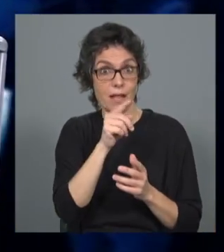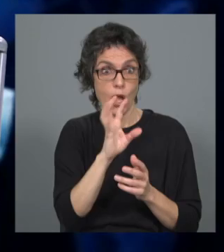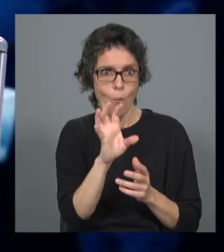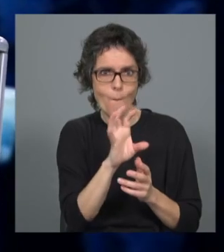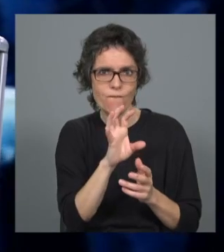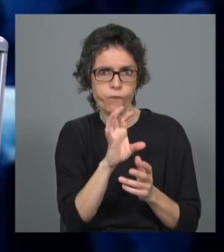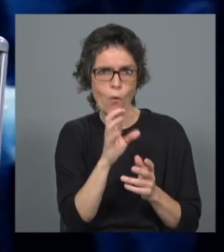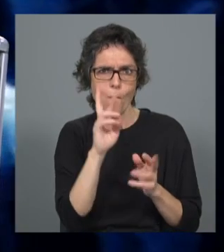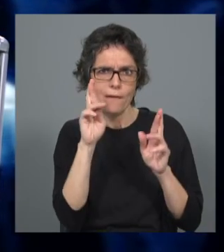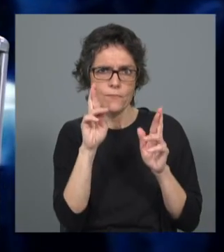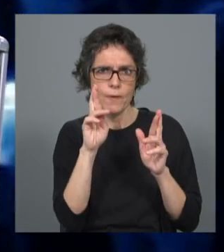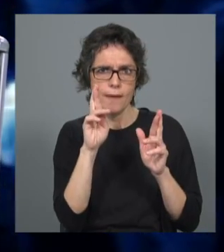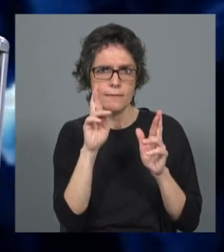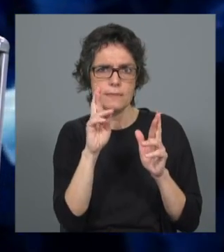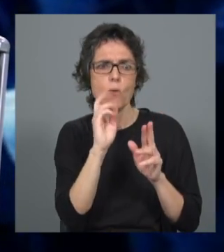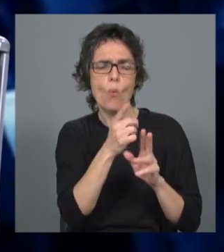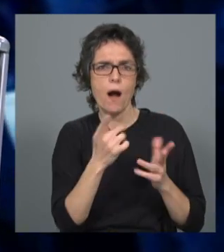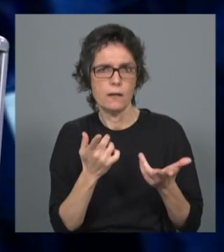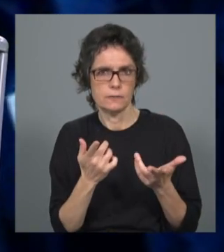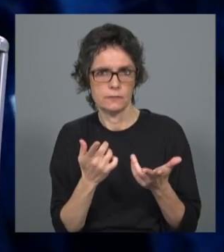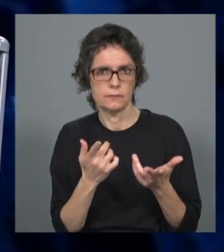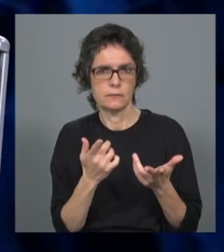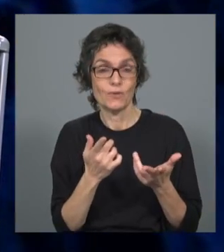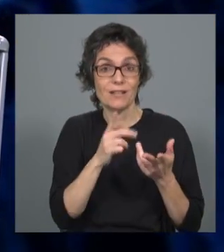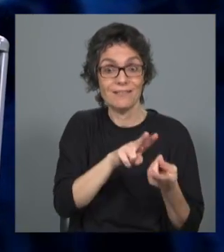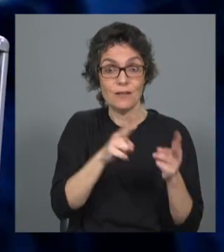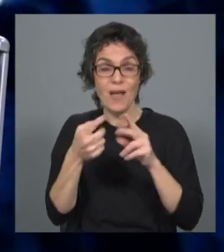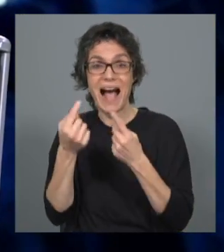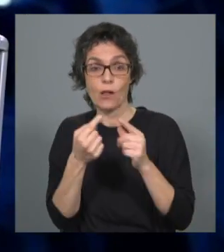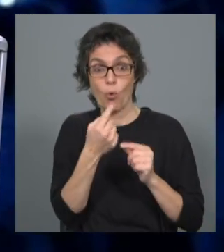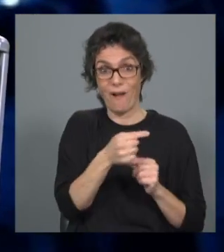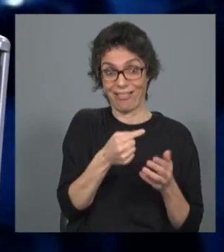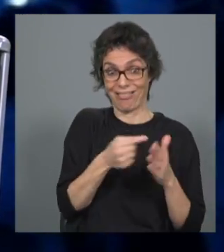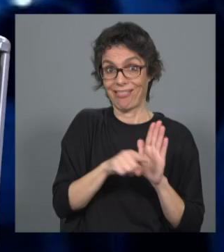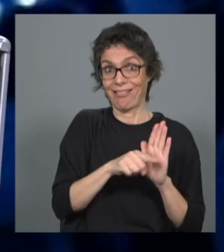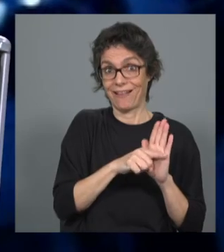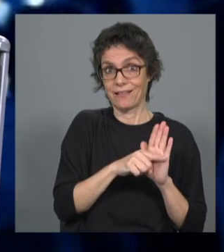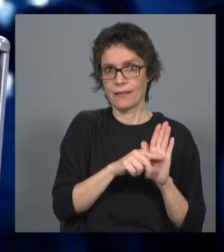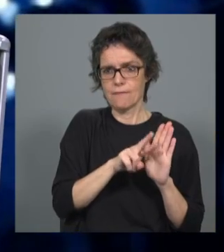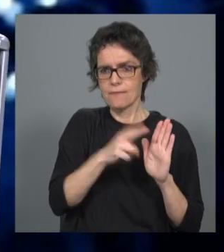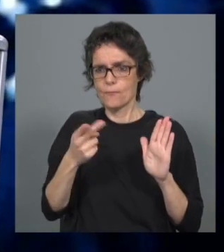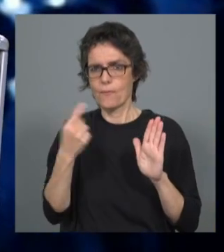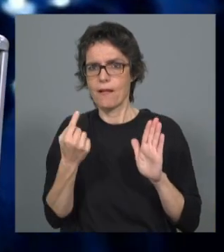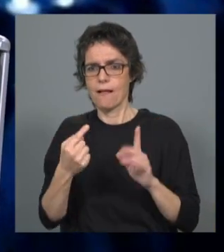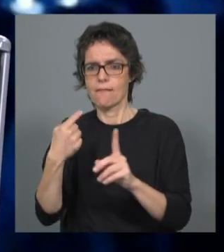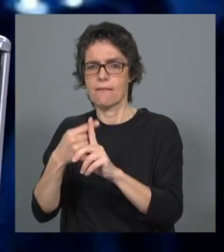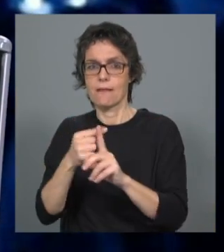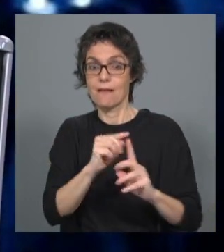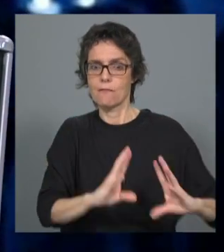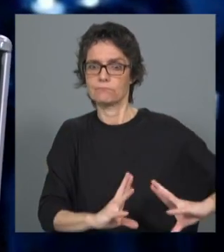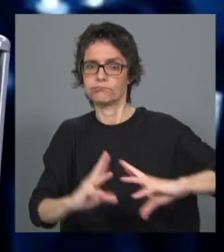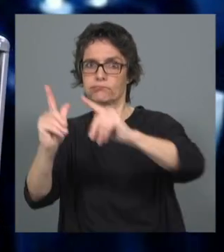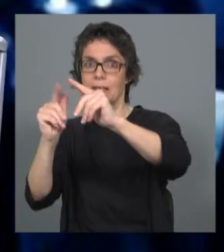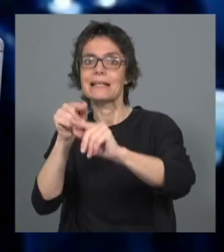poderia ser um aspecto menos positivo em algo da sua própria ação é o grande desafio. E